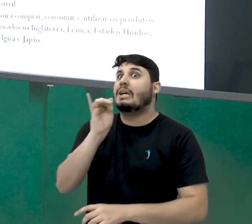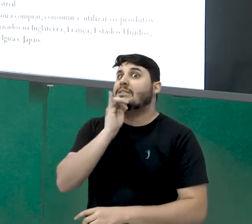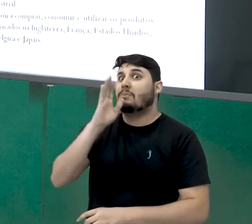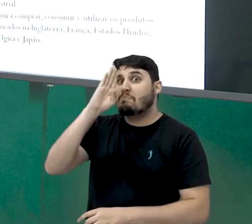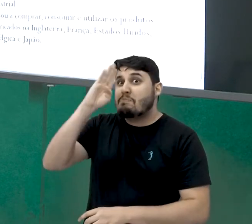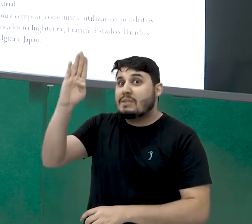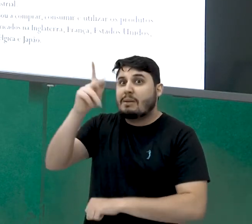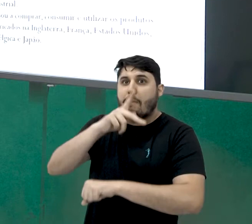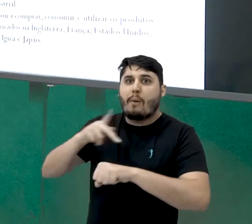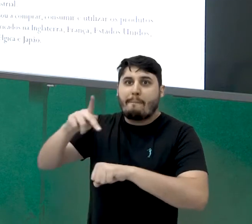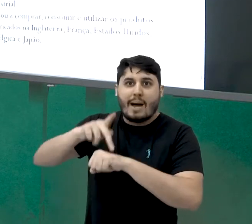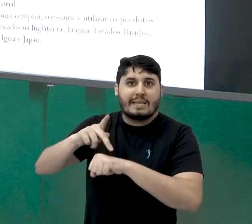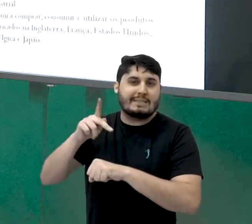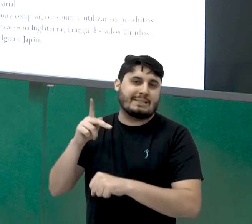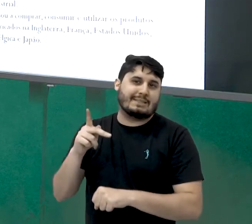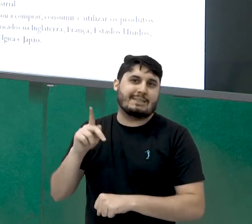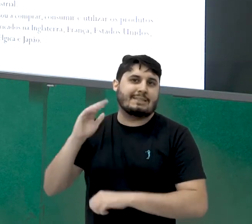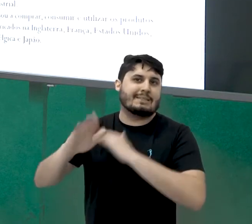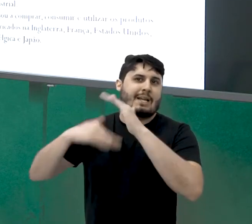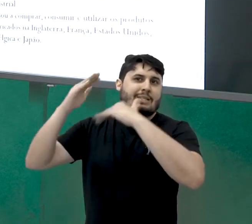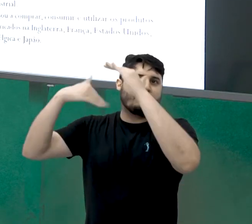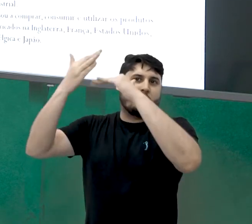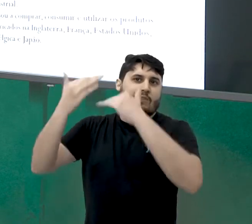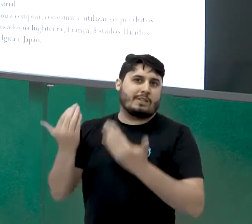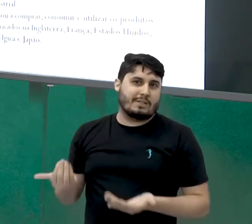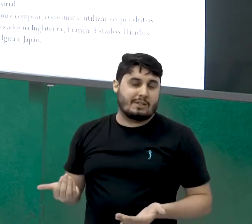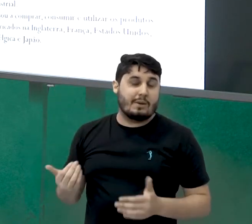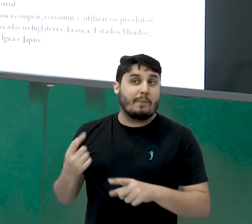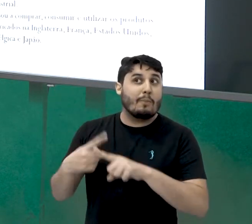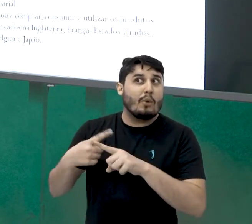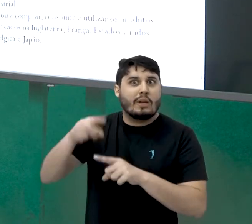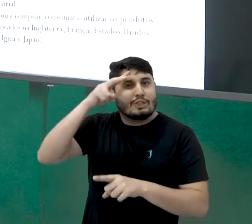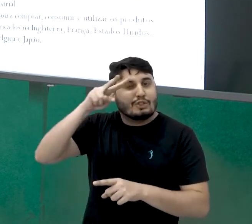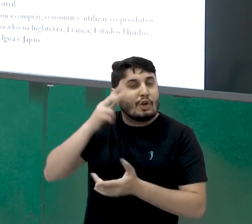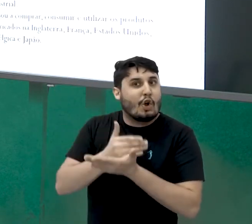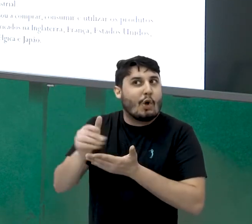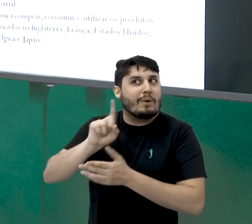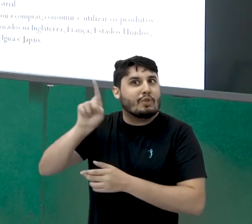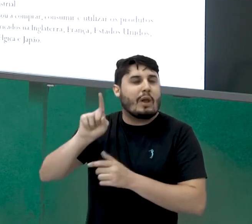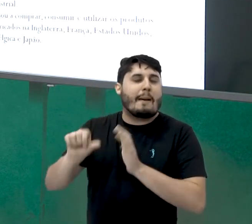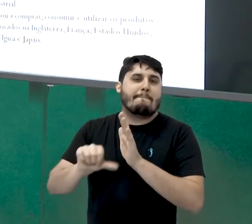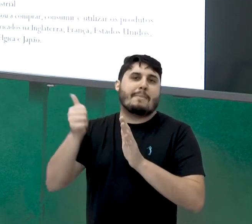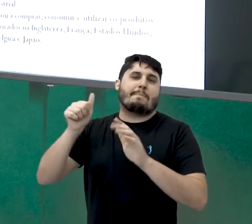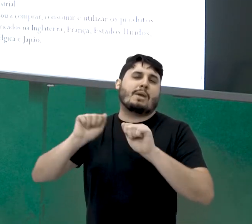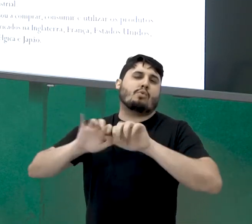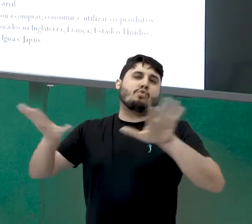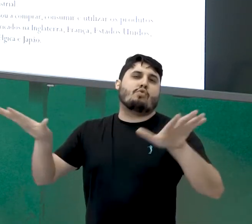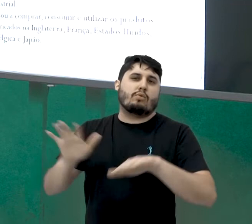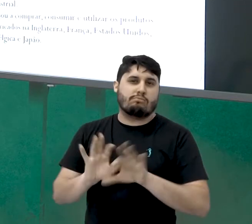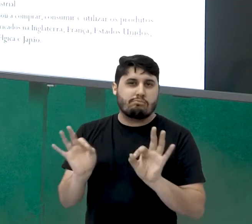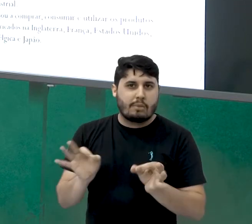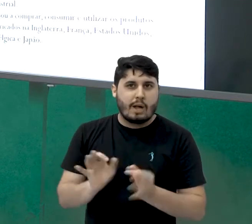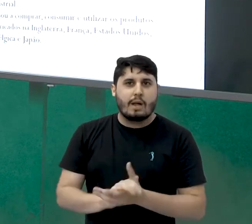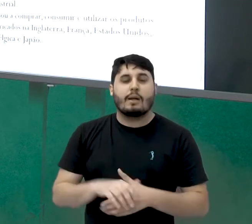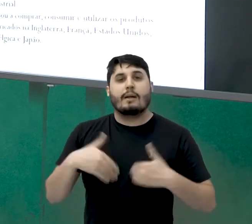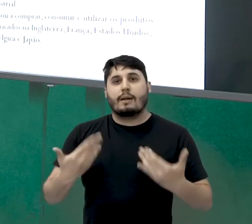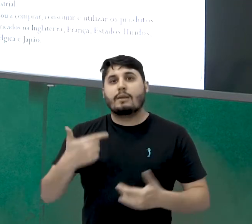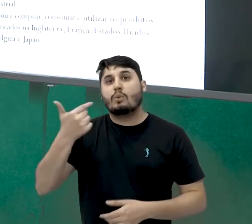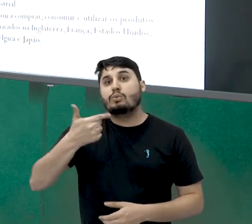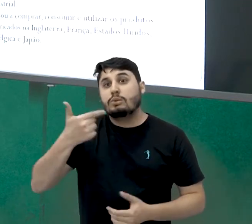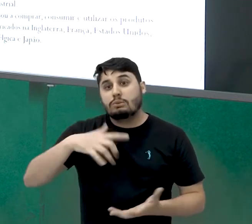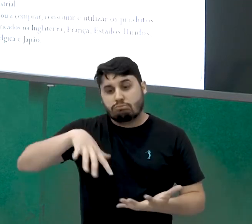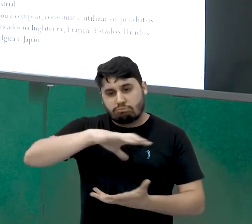mundo desenvolvido, né? Os países que primeiro se industrializaram. Certo, meus amigos e minhas amigas? Então, esta segunda Revolução